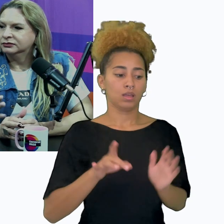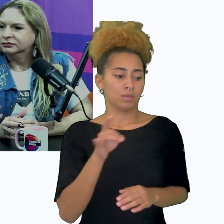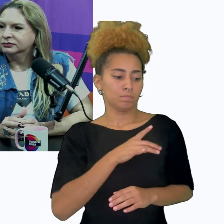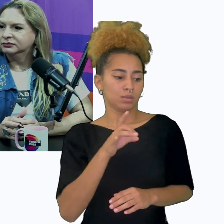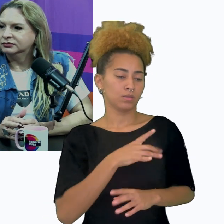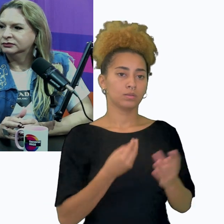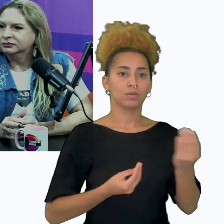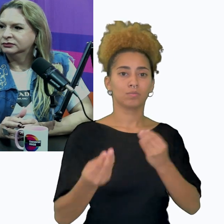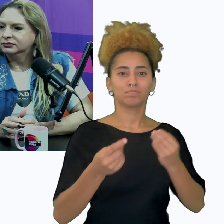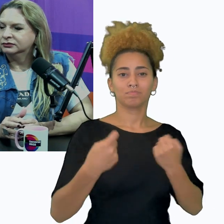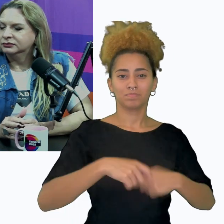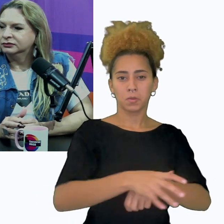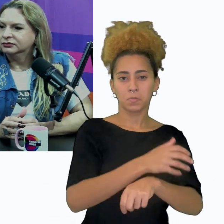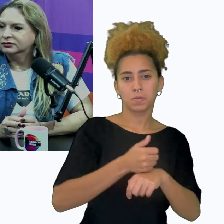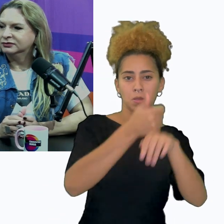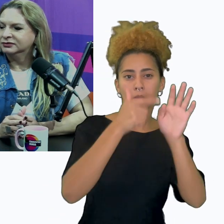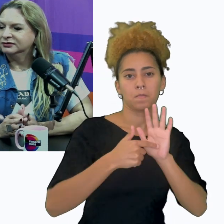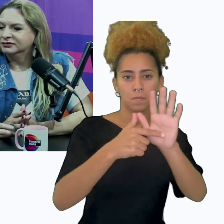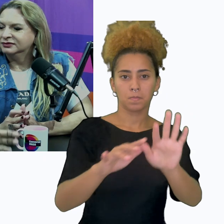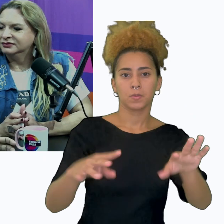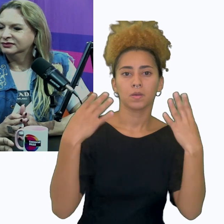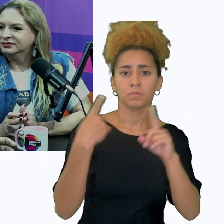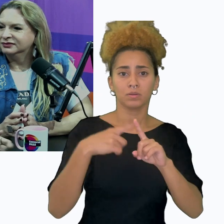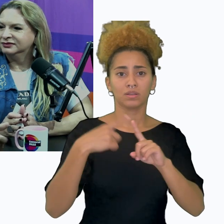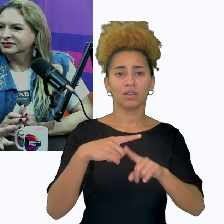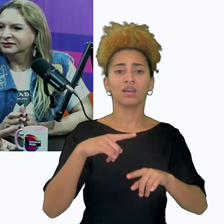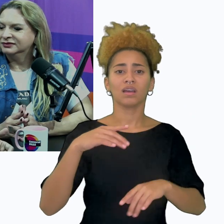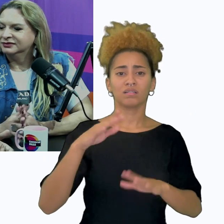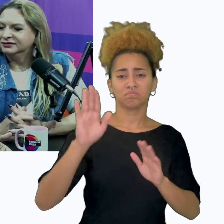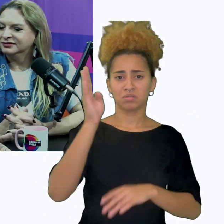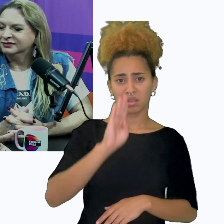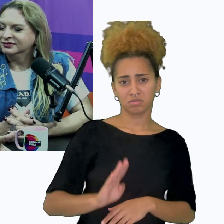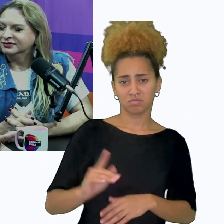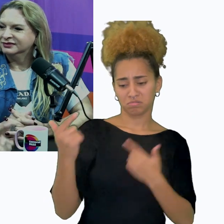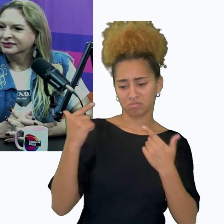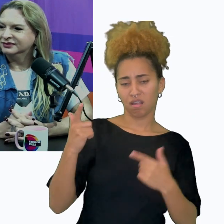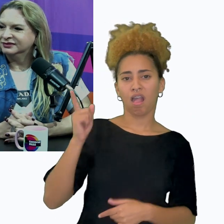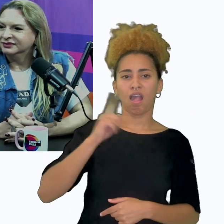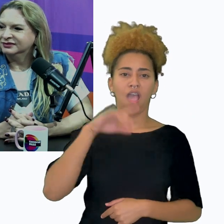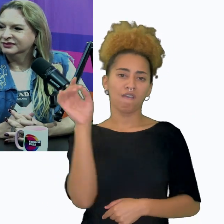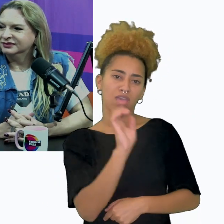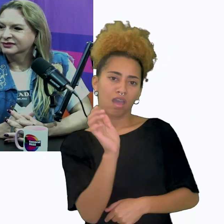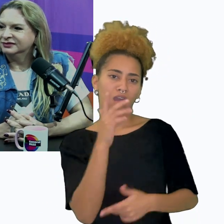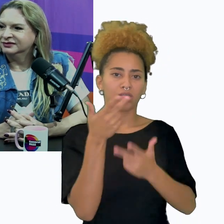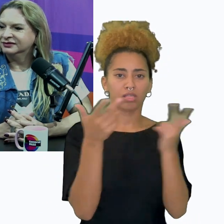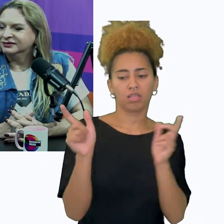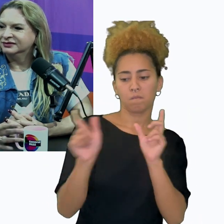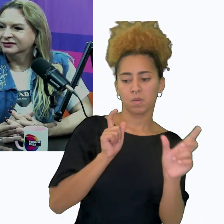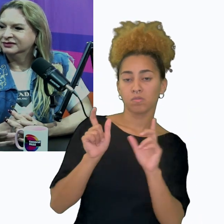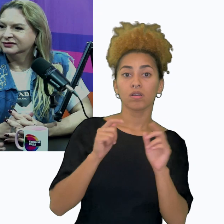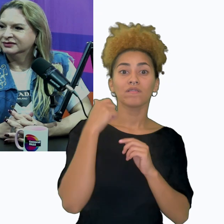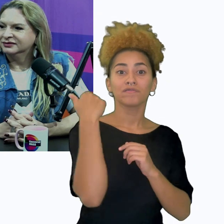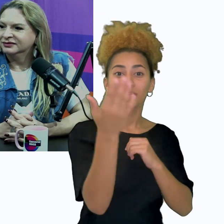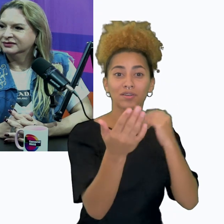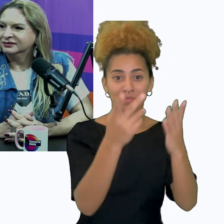assim com medo de como é que tinha que fazer o melhor pro pessoal de fora ver, porque o de casa não dava tanta atenção, achava que era cor de viado, era viadagem e estava ali